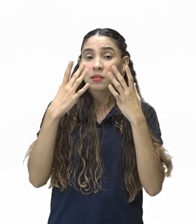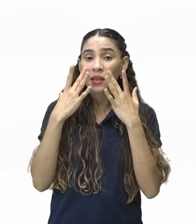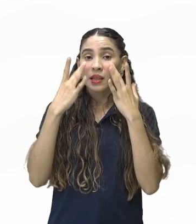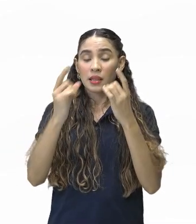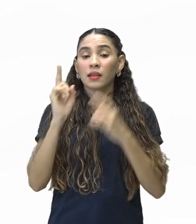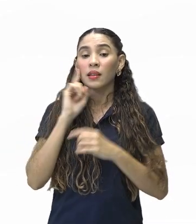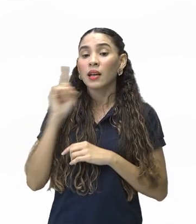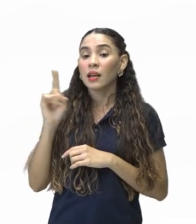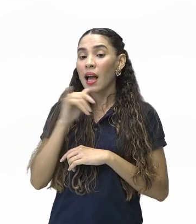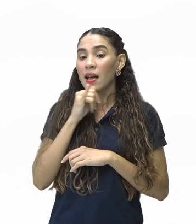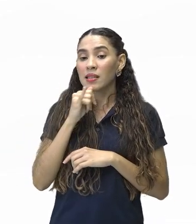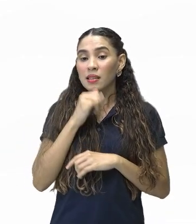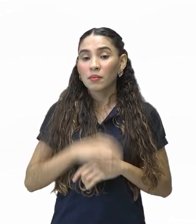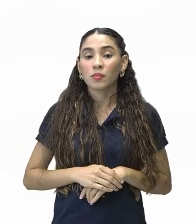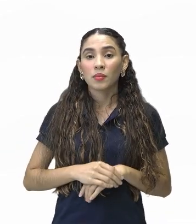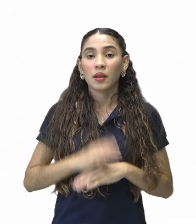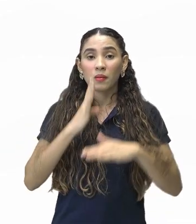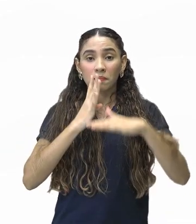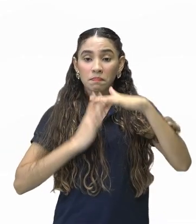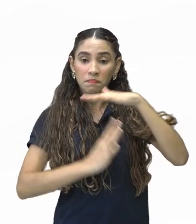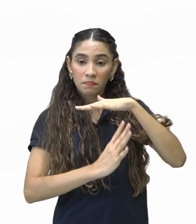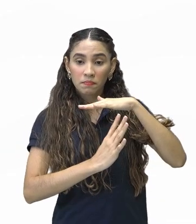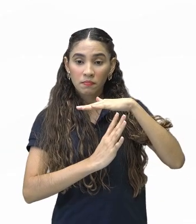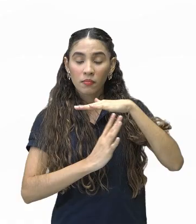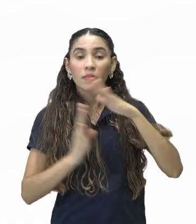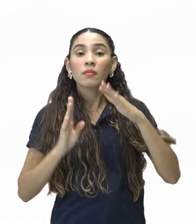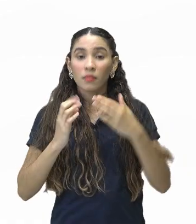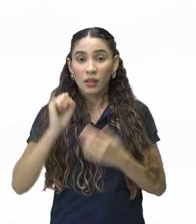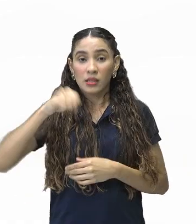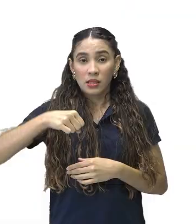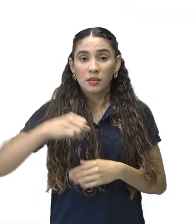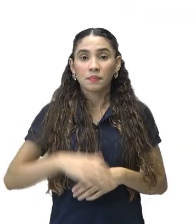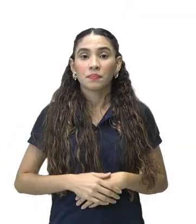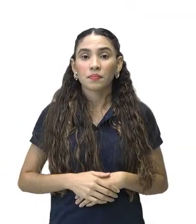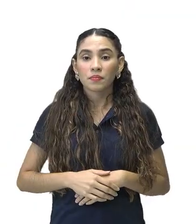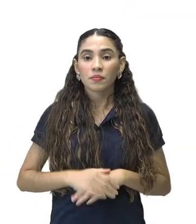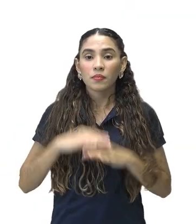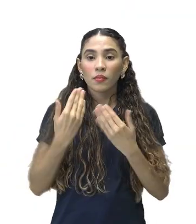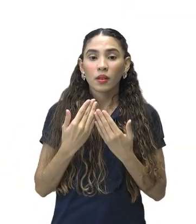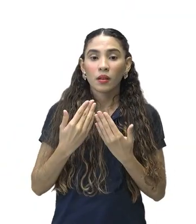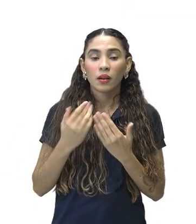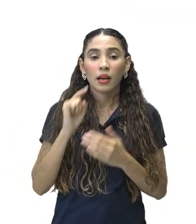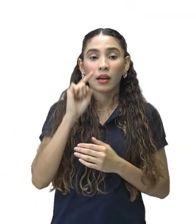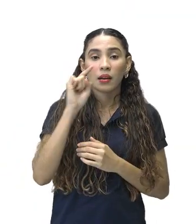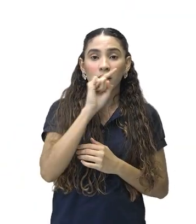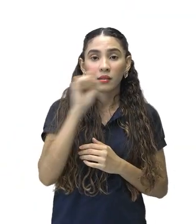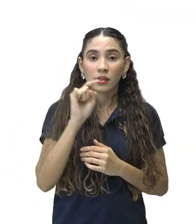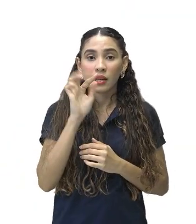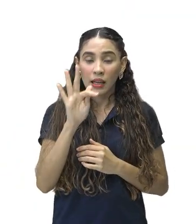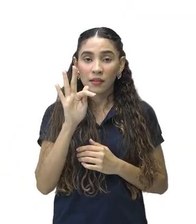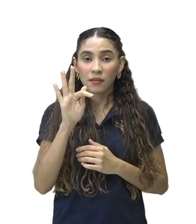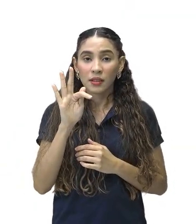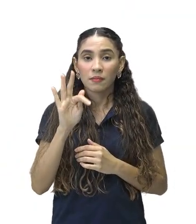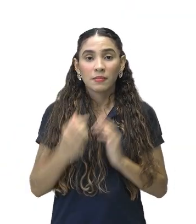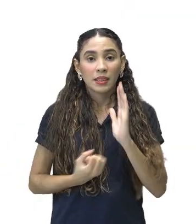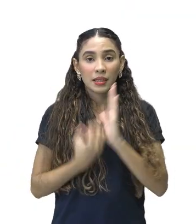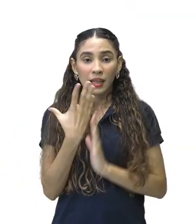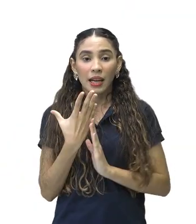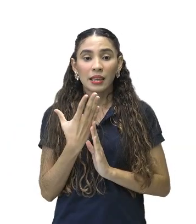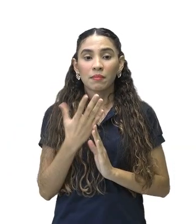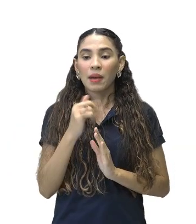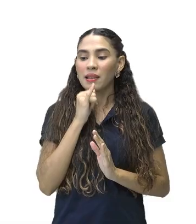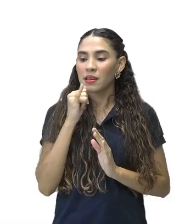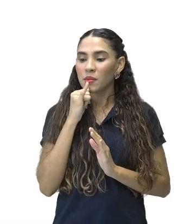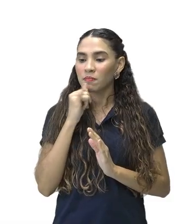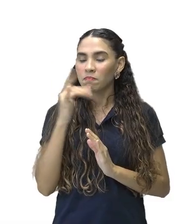colocar aqui são a questão dos migrantes. Sim, quando a Zona Franca foi implementada, ela